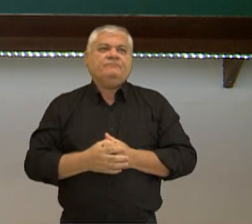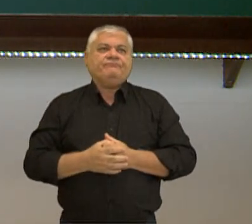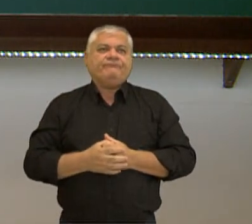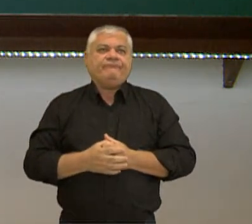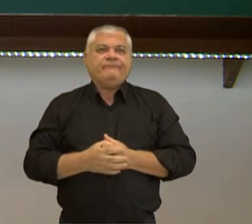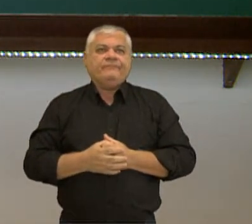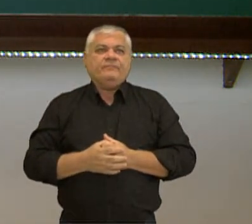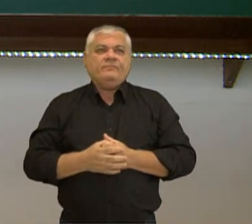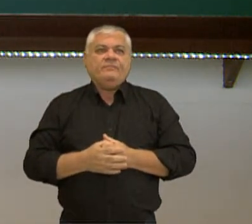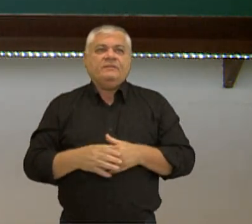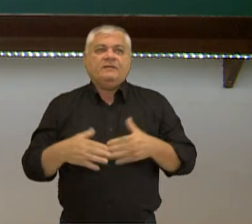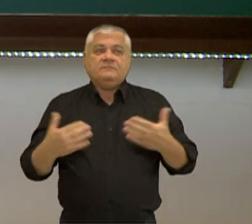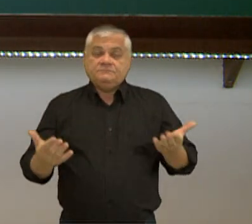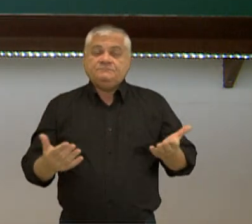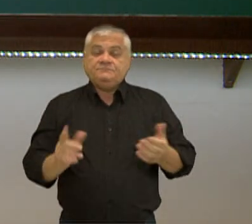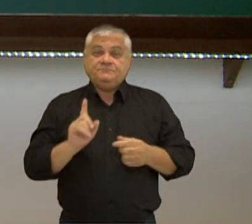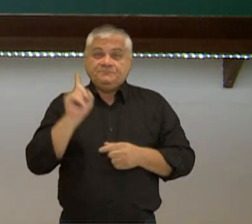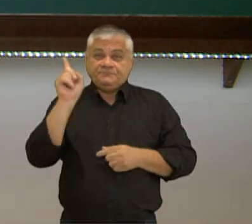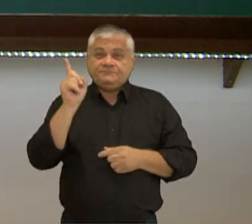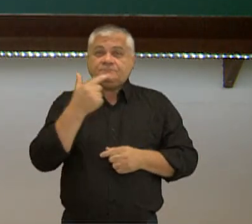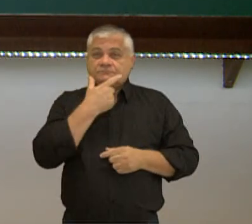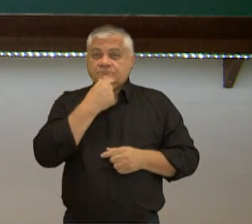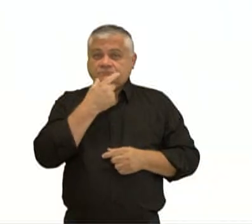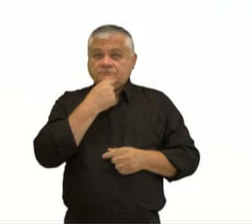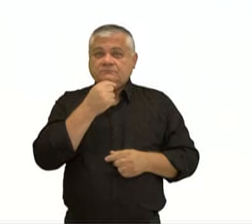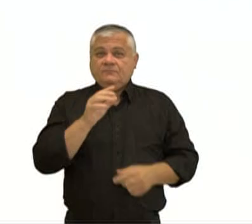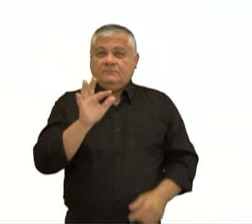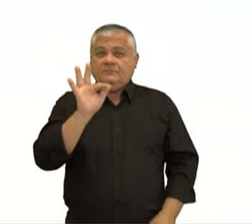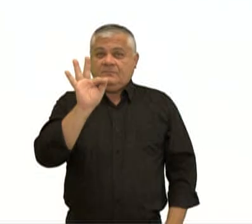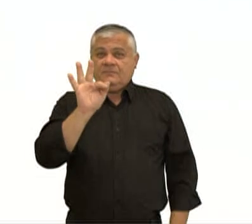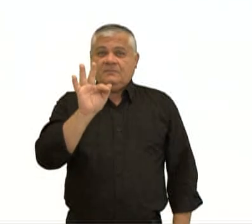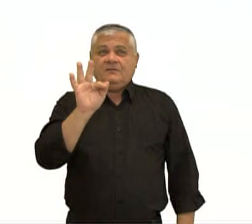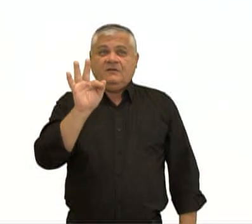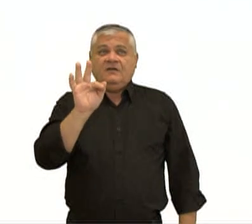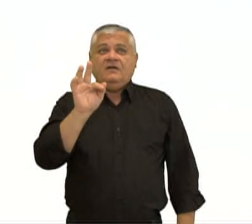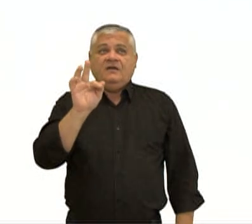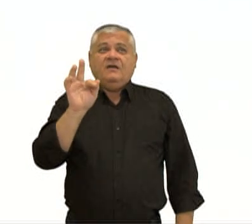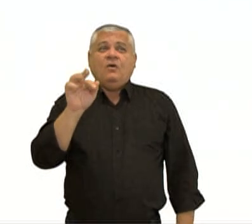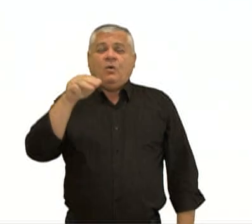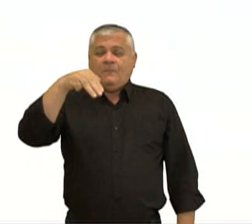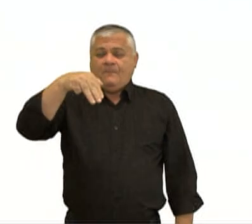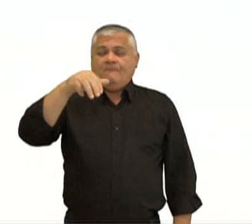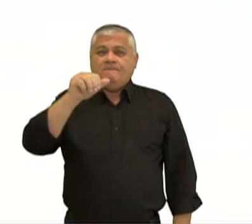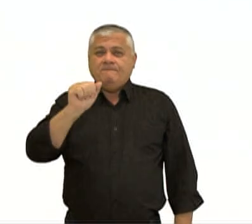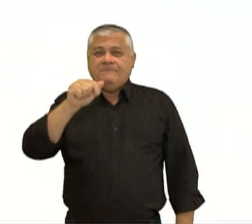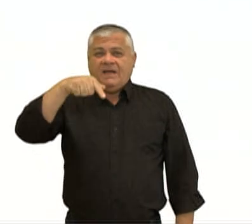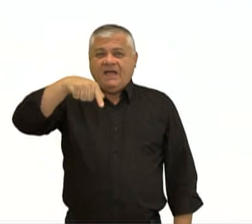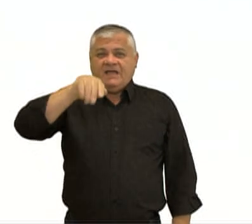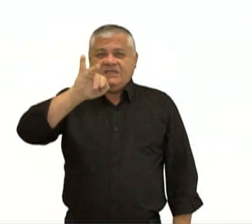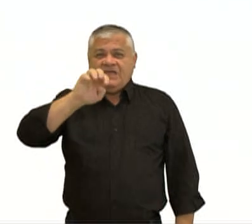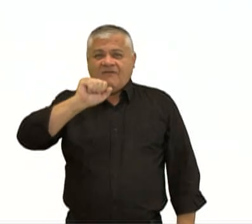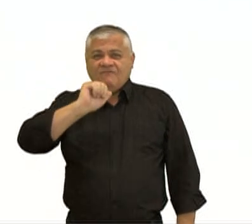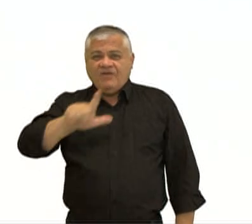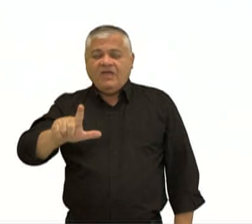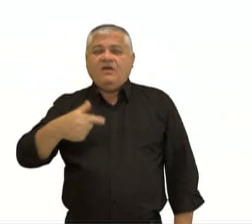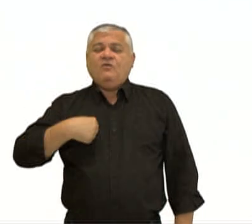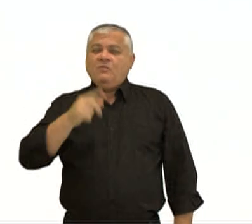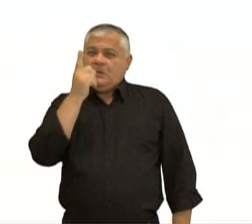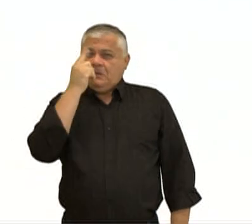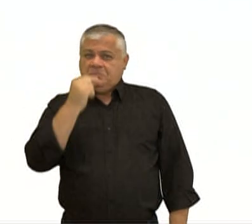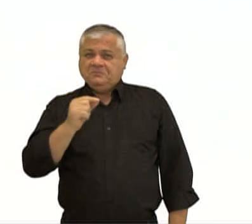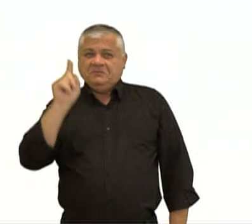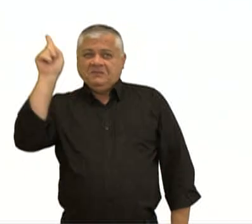Entre essas pessoas estava aí, né, Maquiavel e outros autores renascentistas, né, como Francis